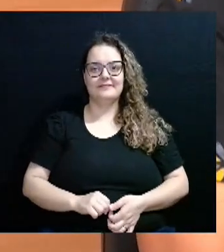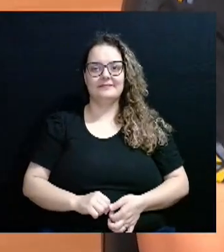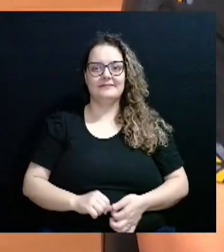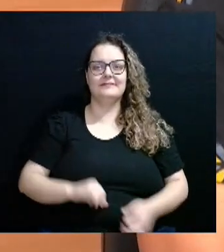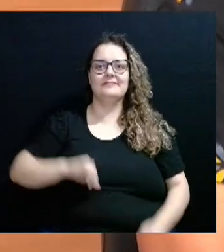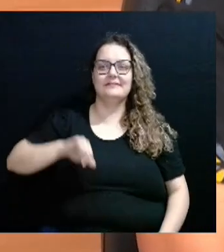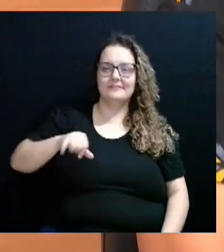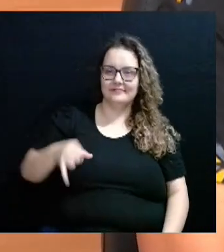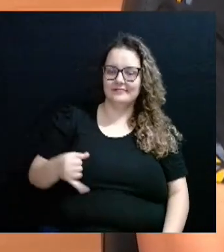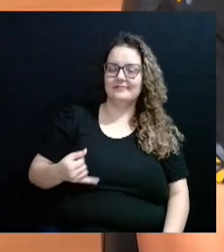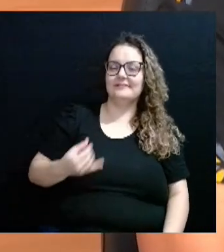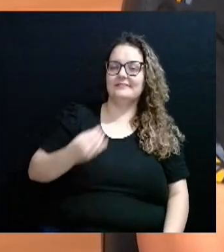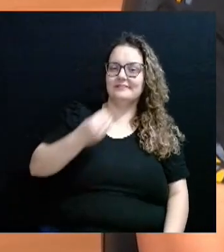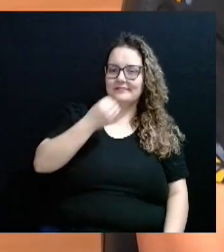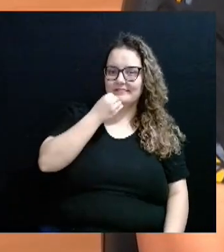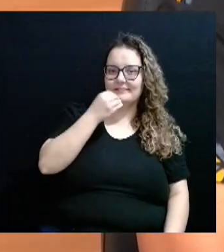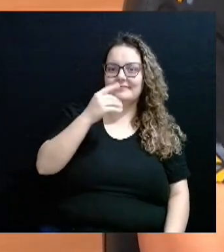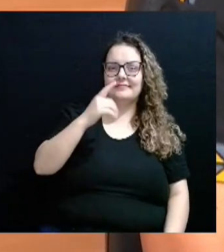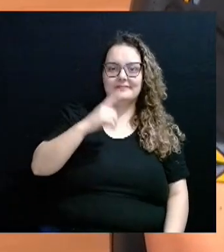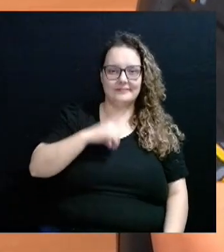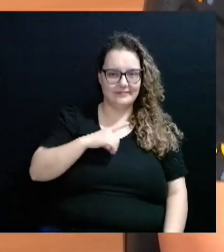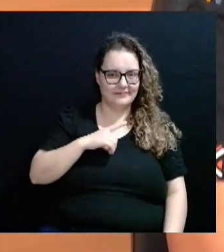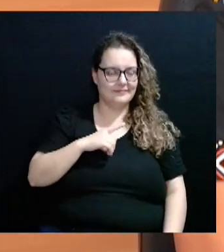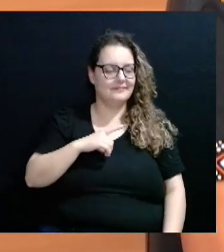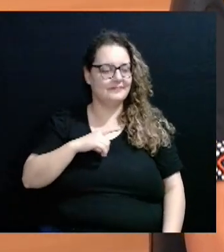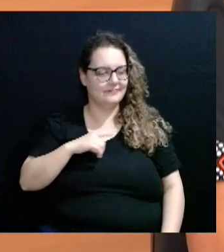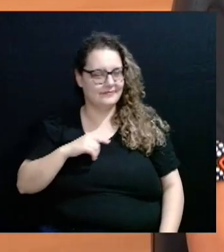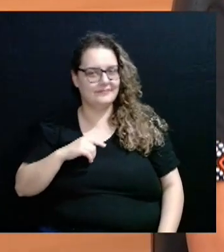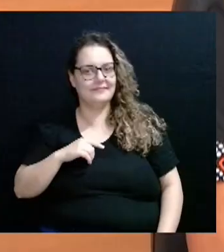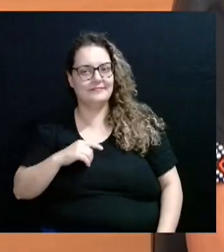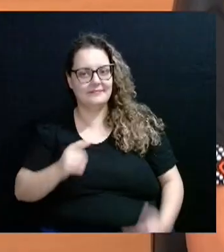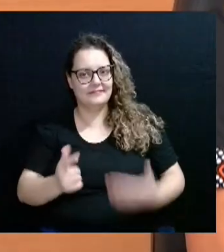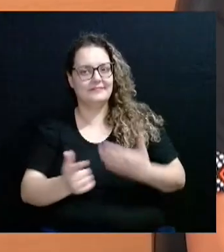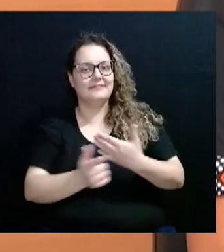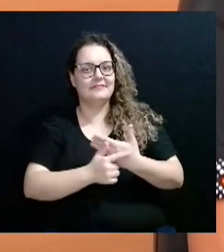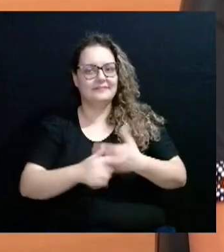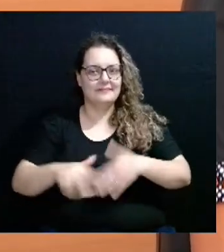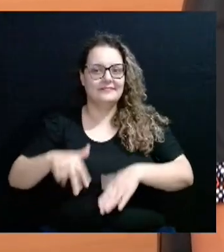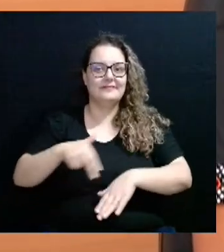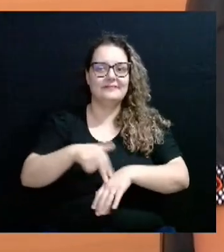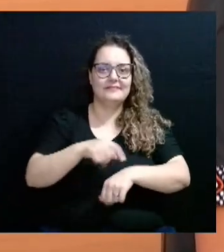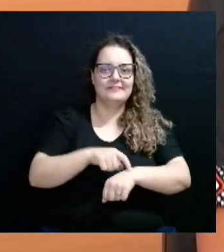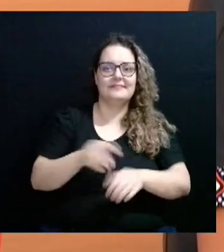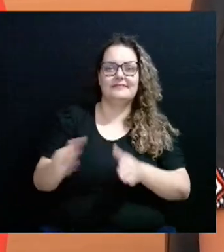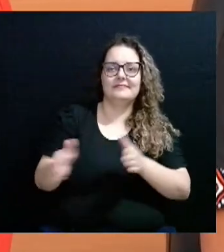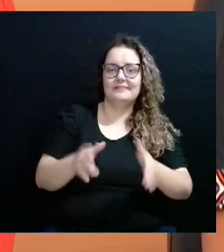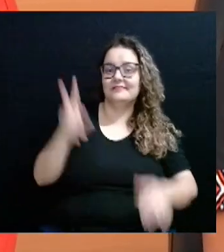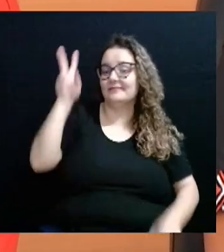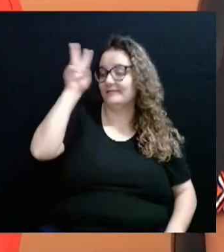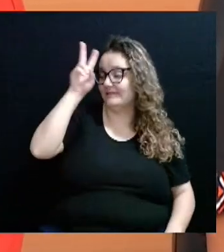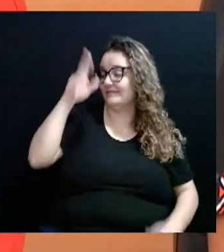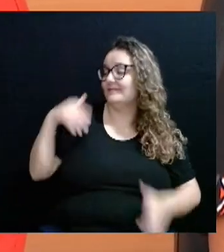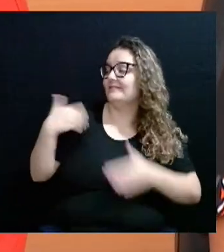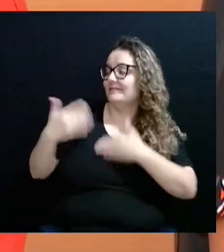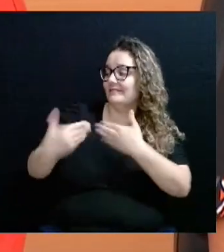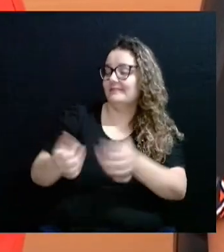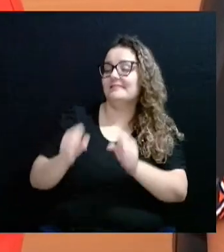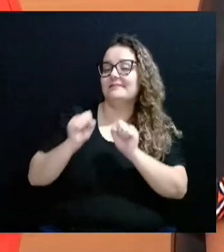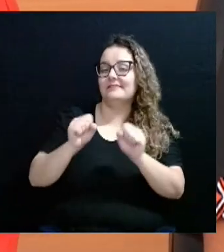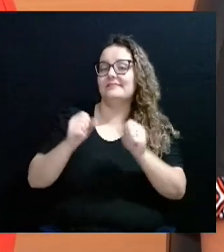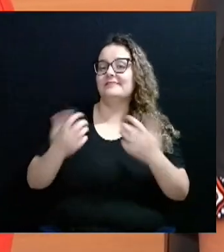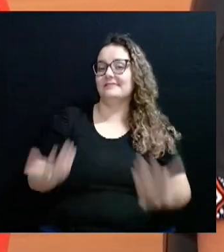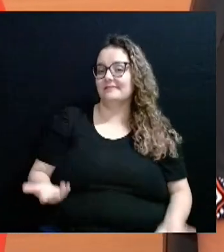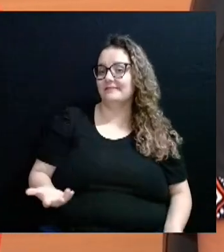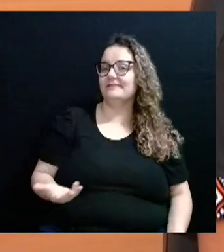que eu tenho a ocupar esse papel nesse momento da história e poder dar o